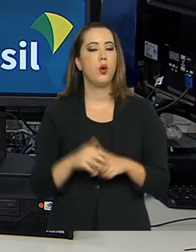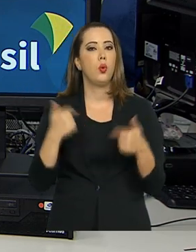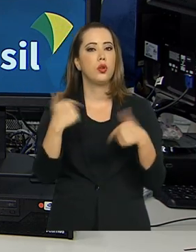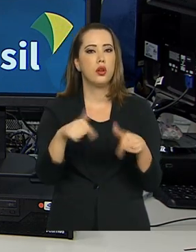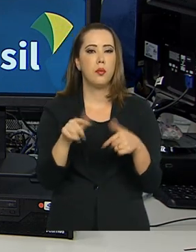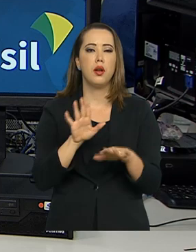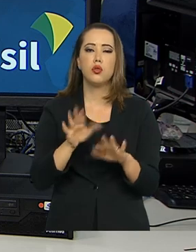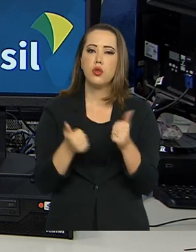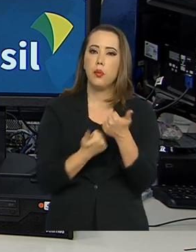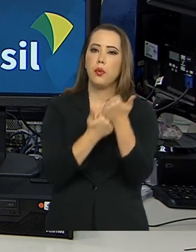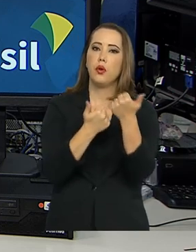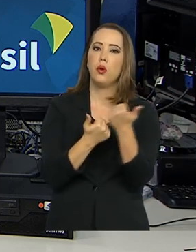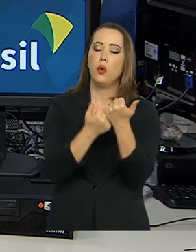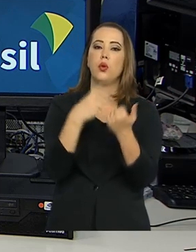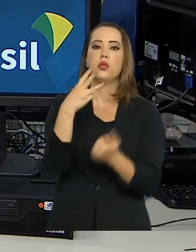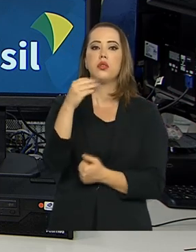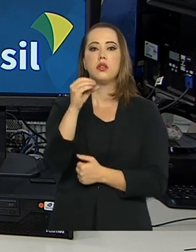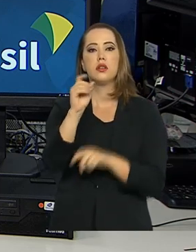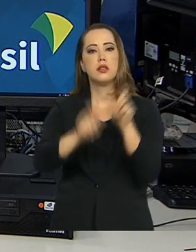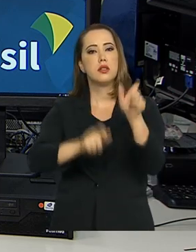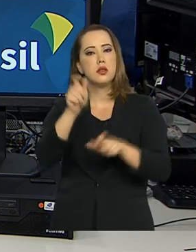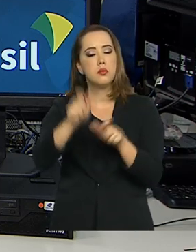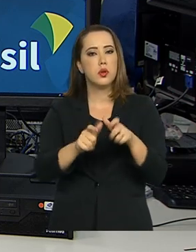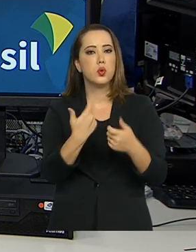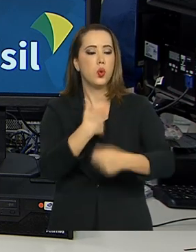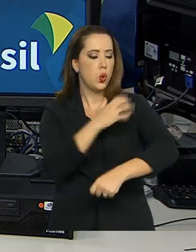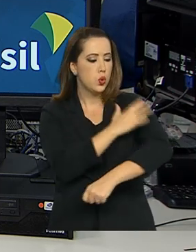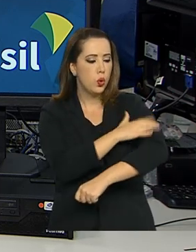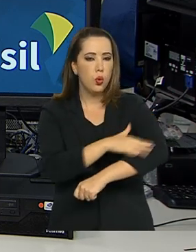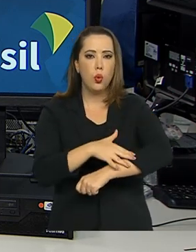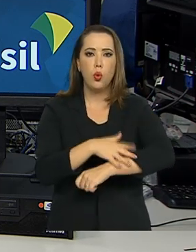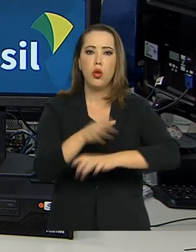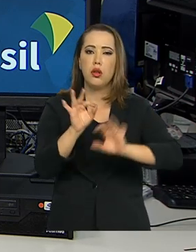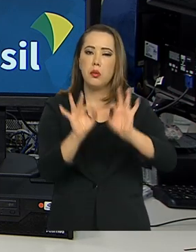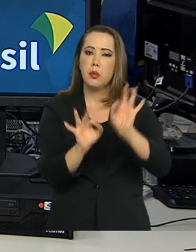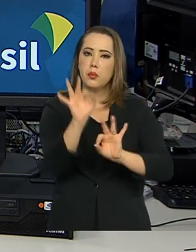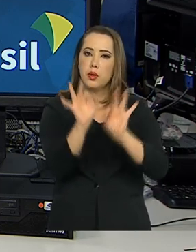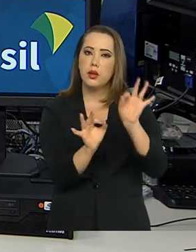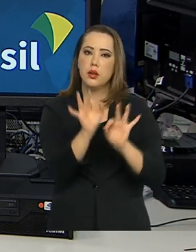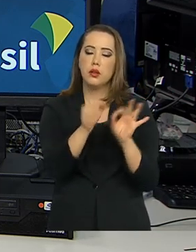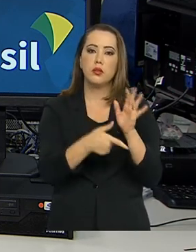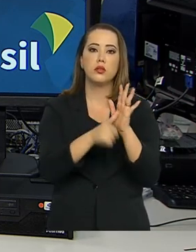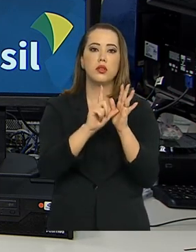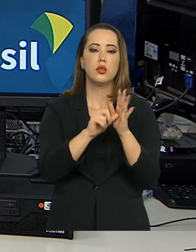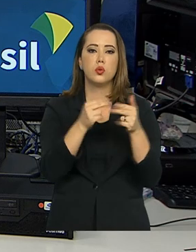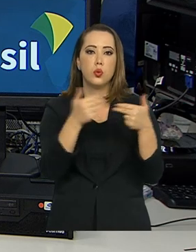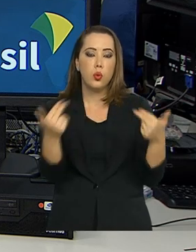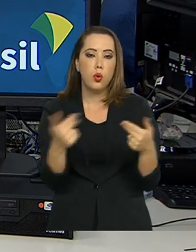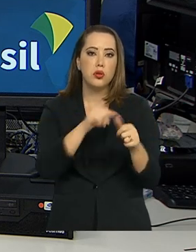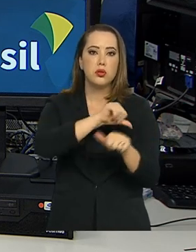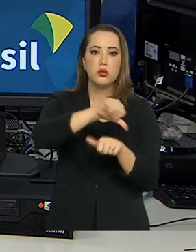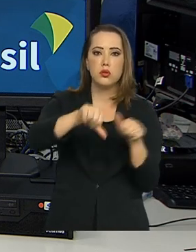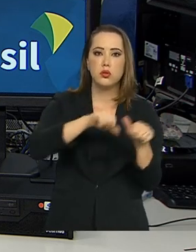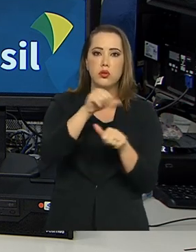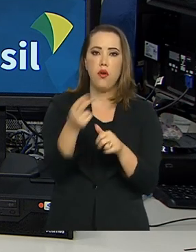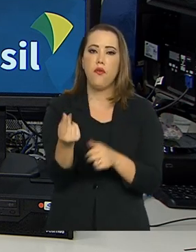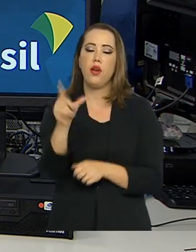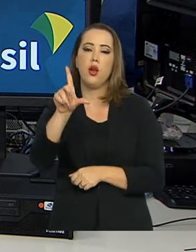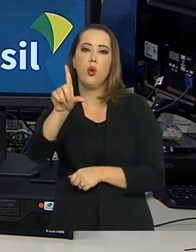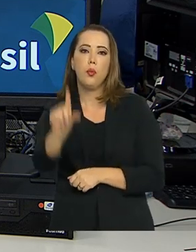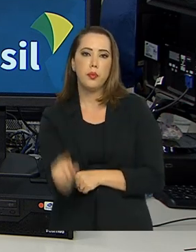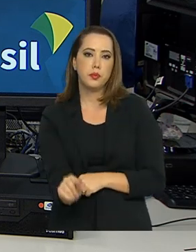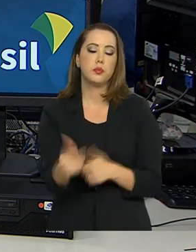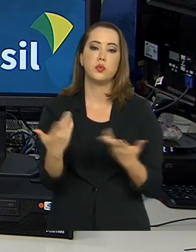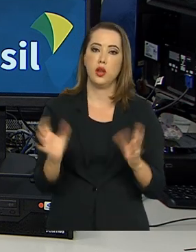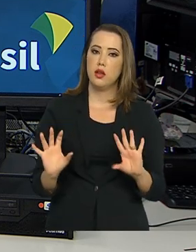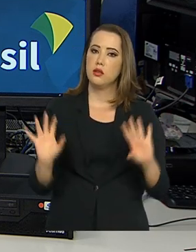já ajudou 300 pacientes com órteses e adaptações fabricados com material alternativo e custo reduzido.